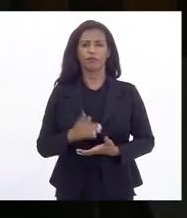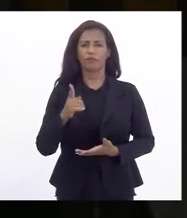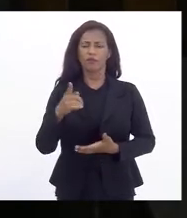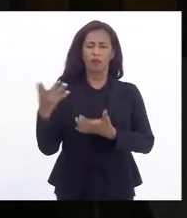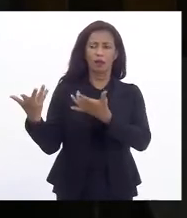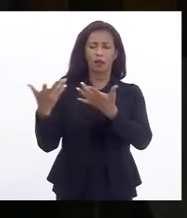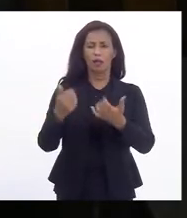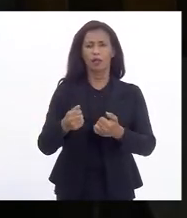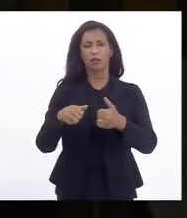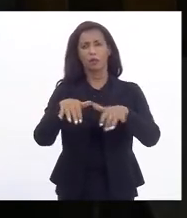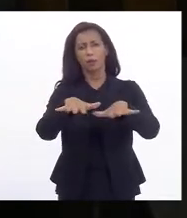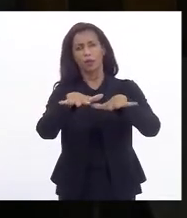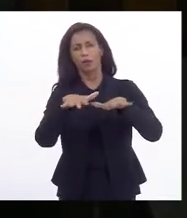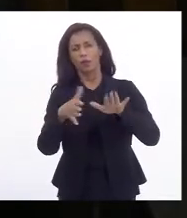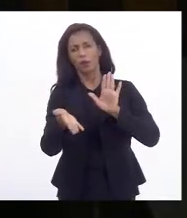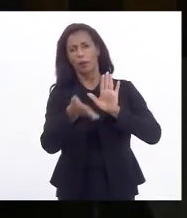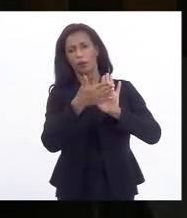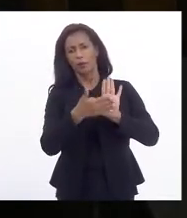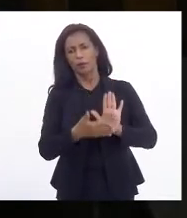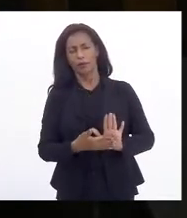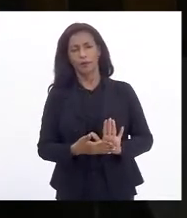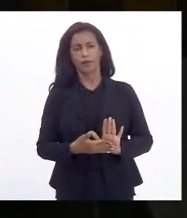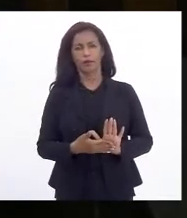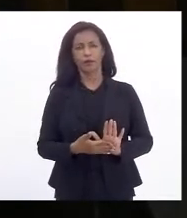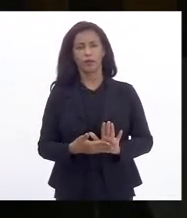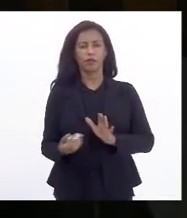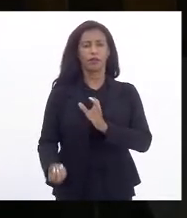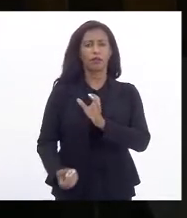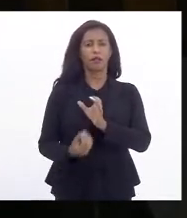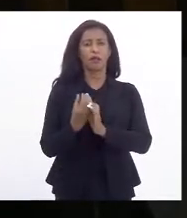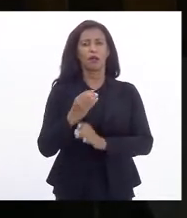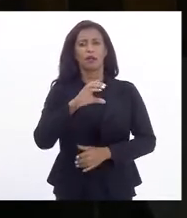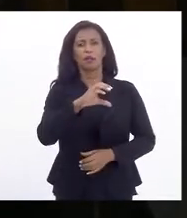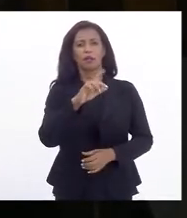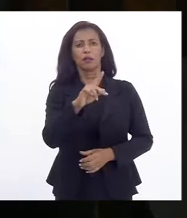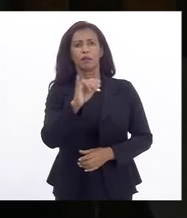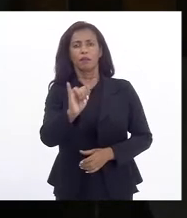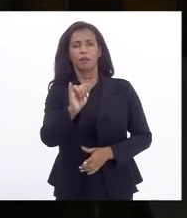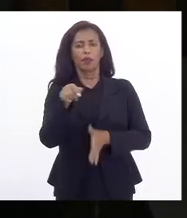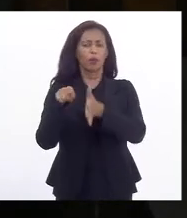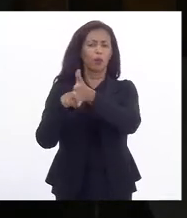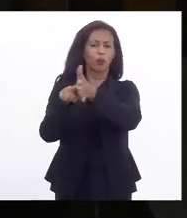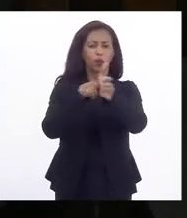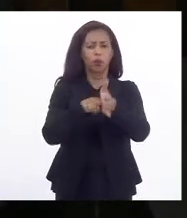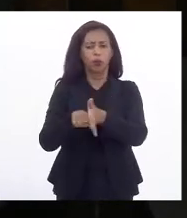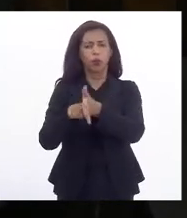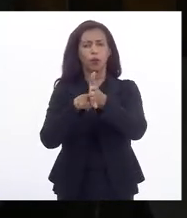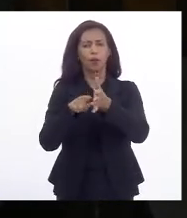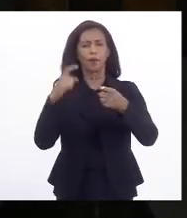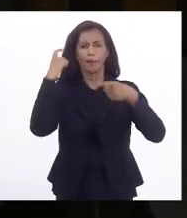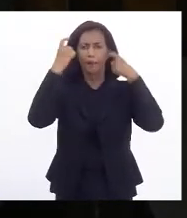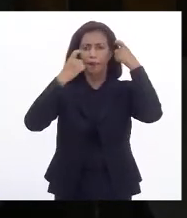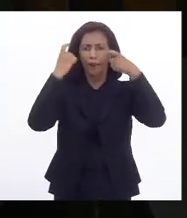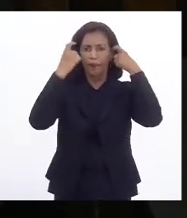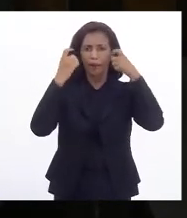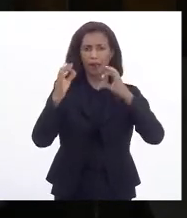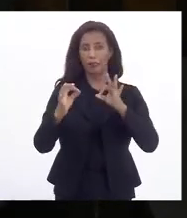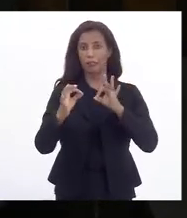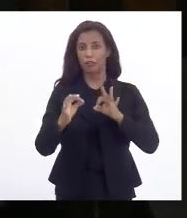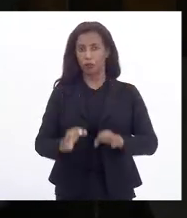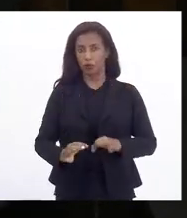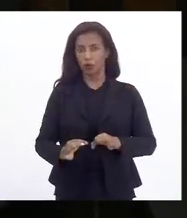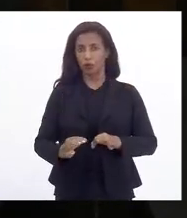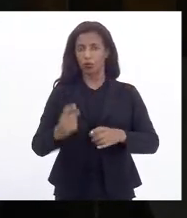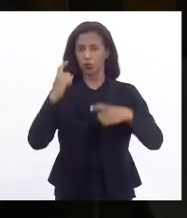submeteu ao plenário a sua proposta de criação de uma CPI preocupado que estava era uma justa e